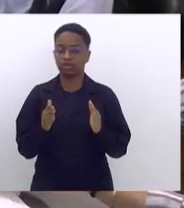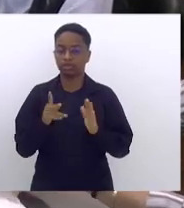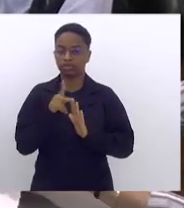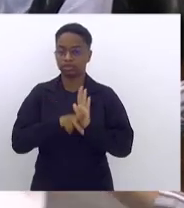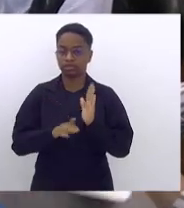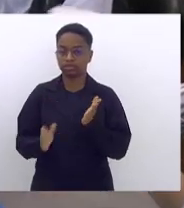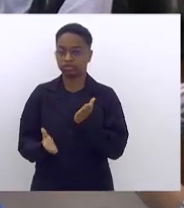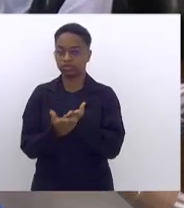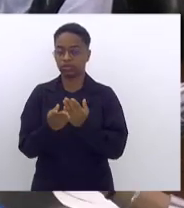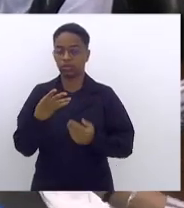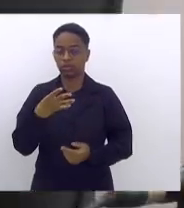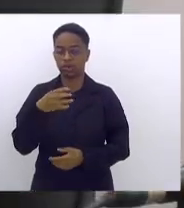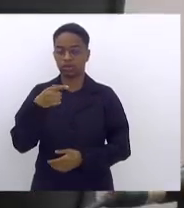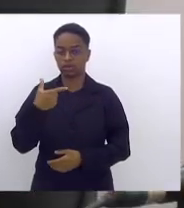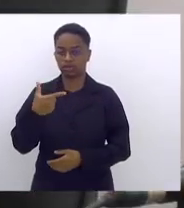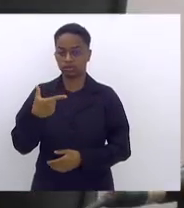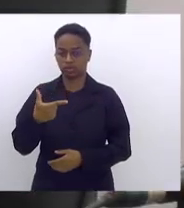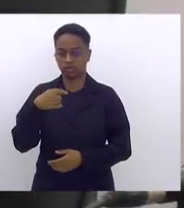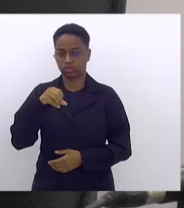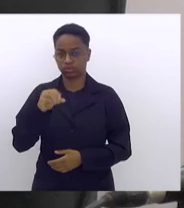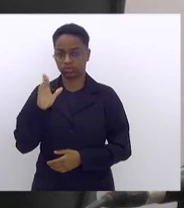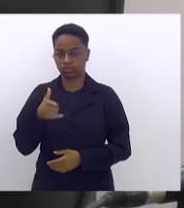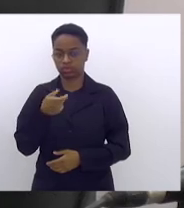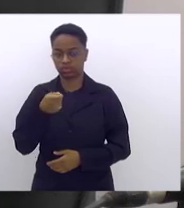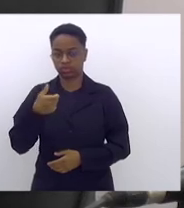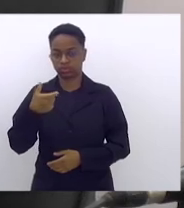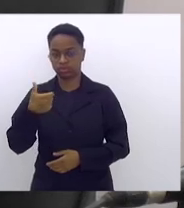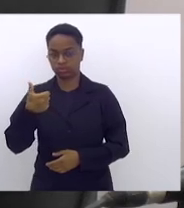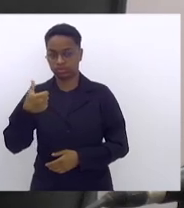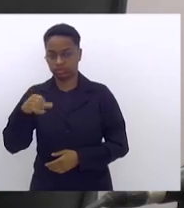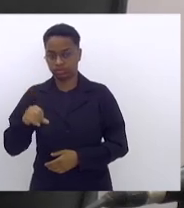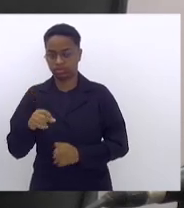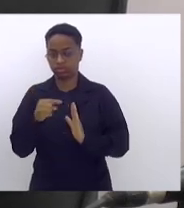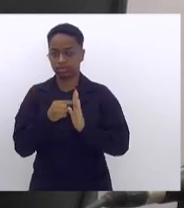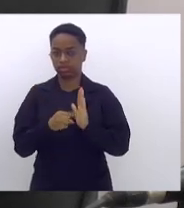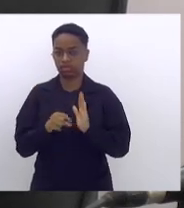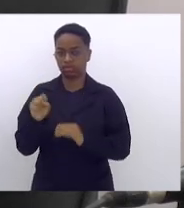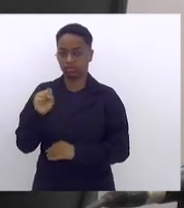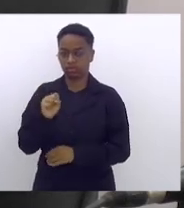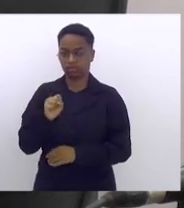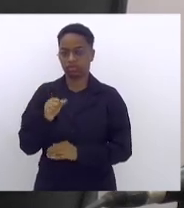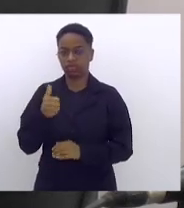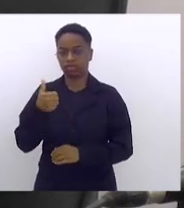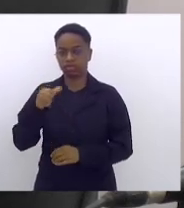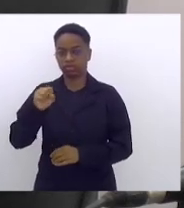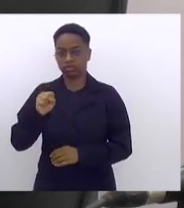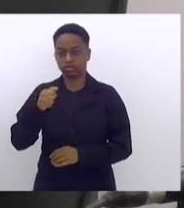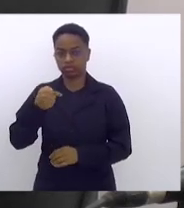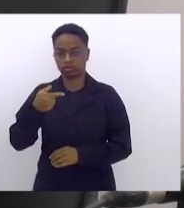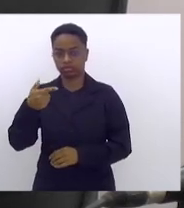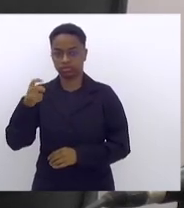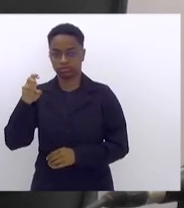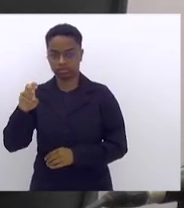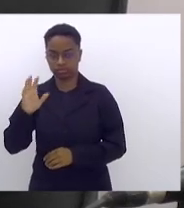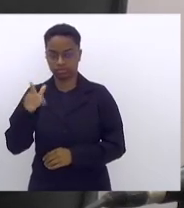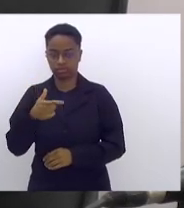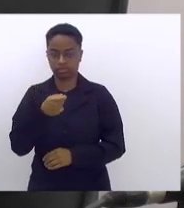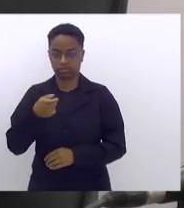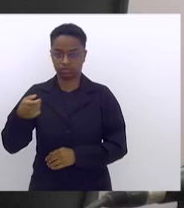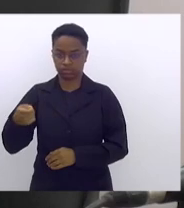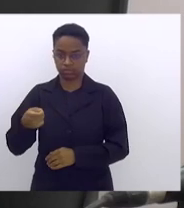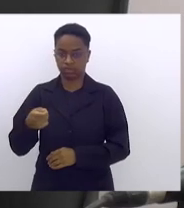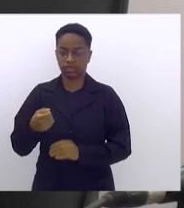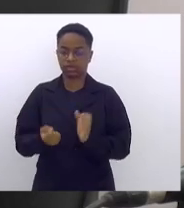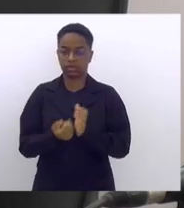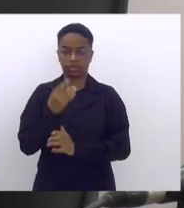ao PL 429 de 2019. Item 8 da pauta é o PL 1875 de 2020, de autoria das deputadas